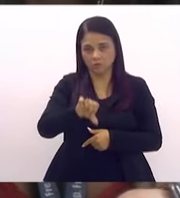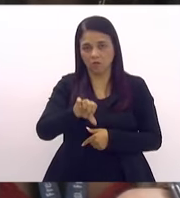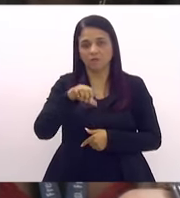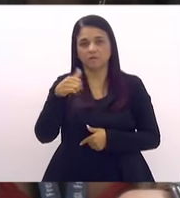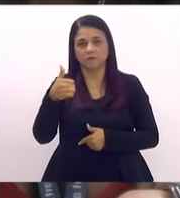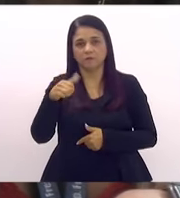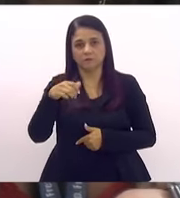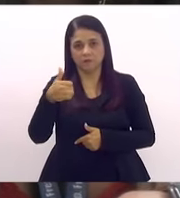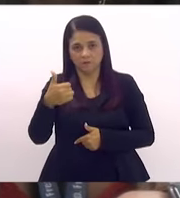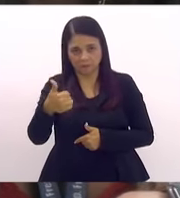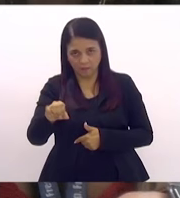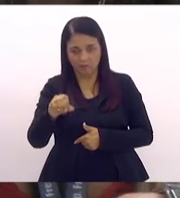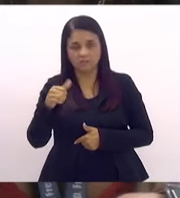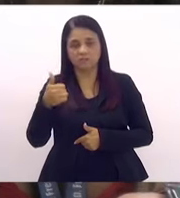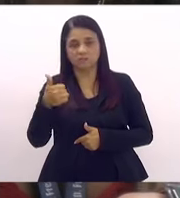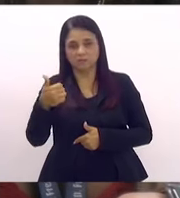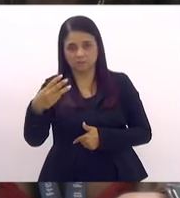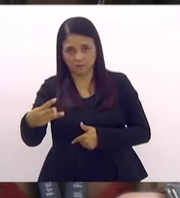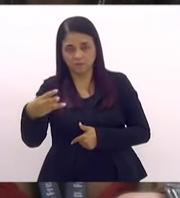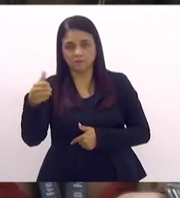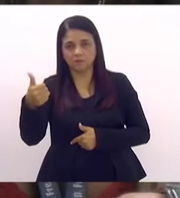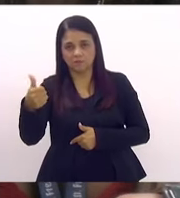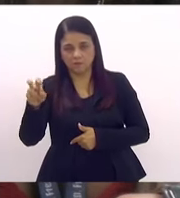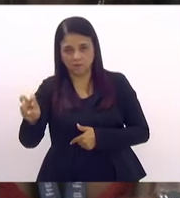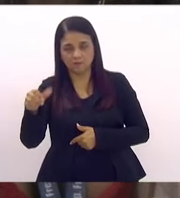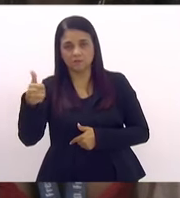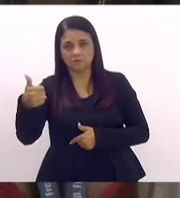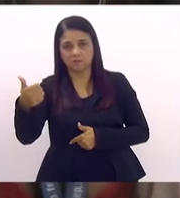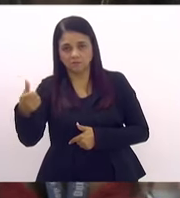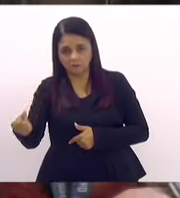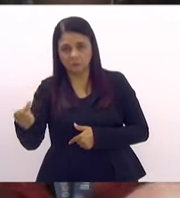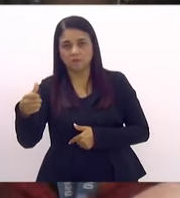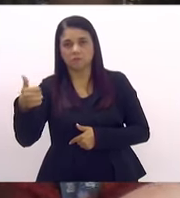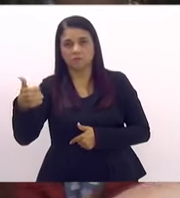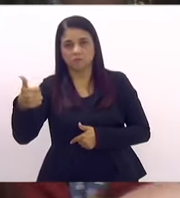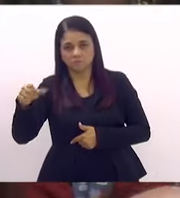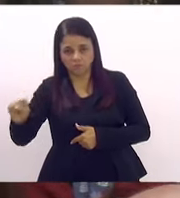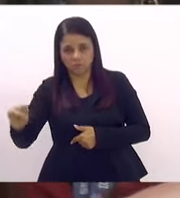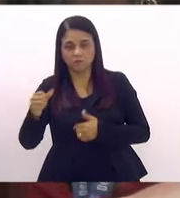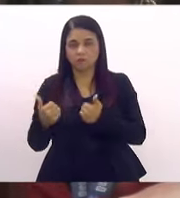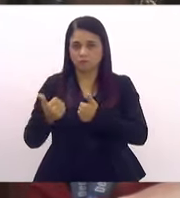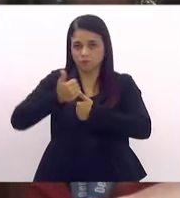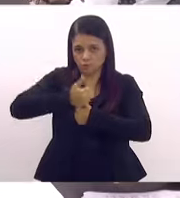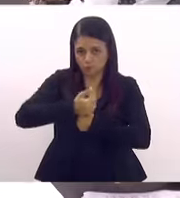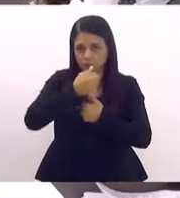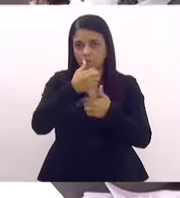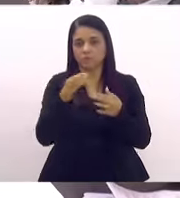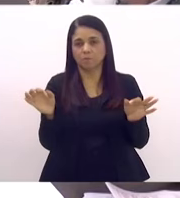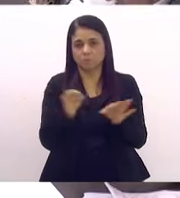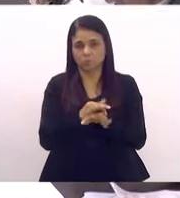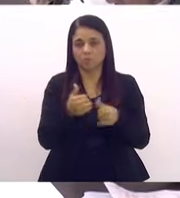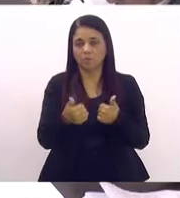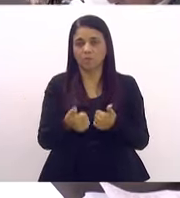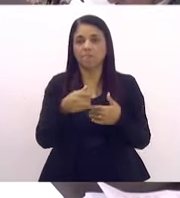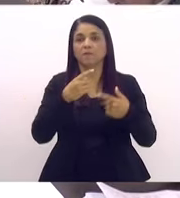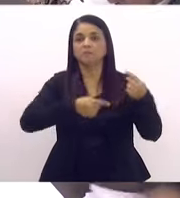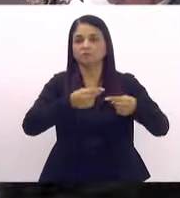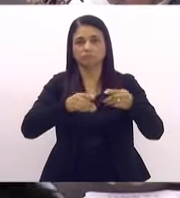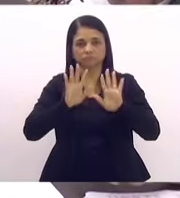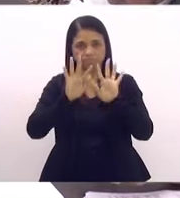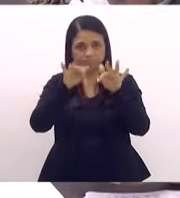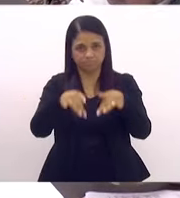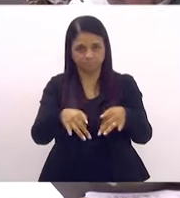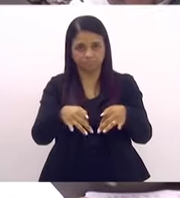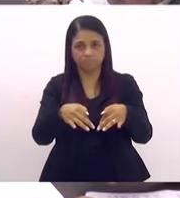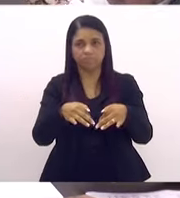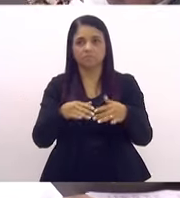10, 13, 15, 16, 17 e 18, concluindo por substitutivo. Em discussão. Não havendo quem queira